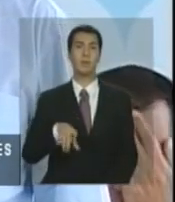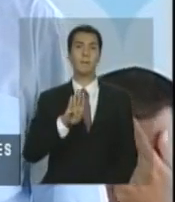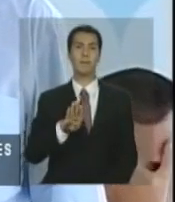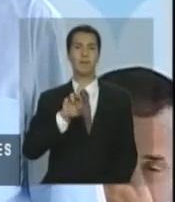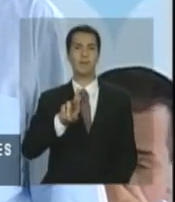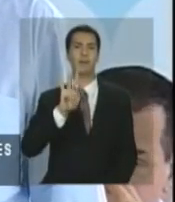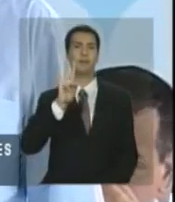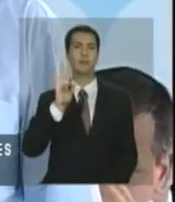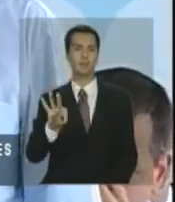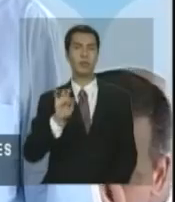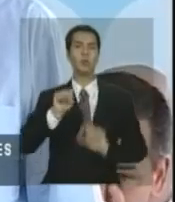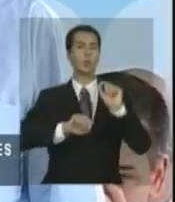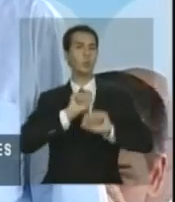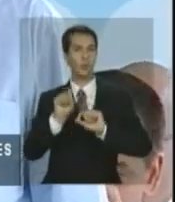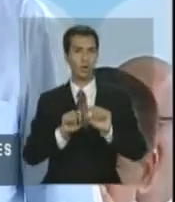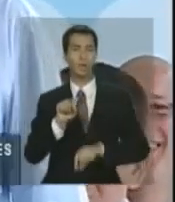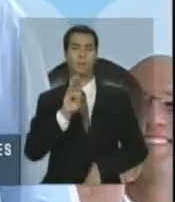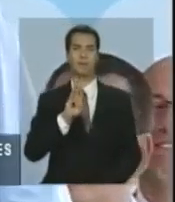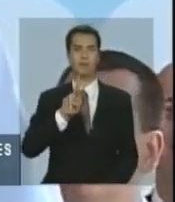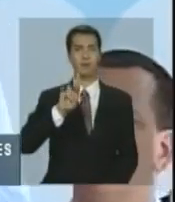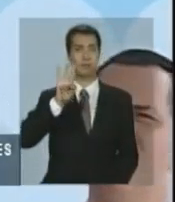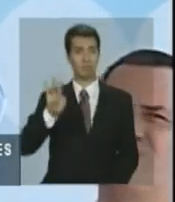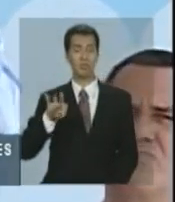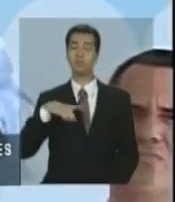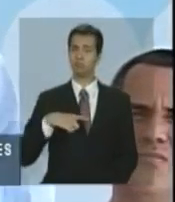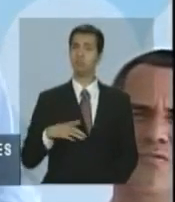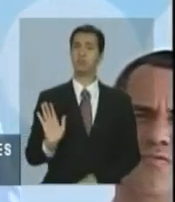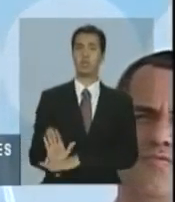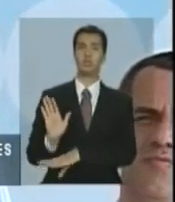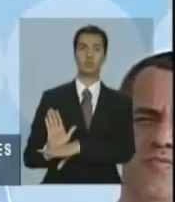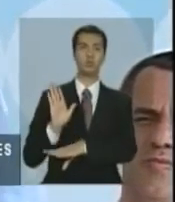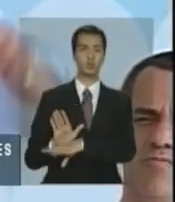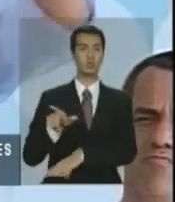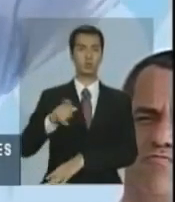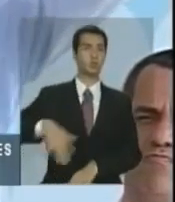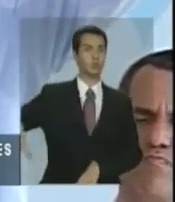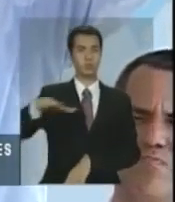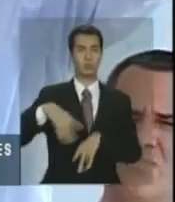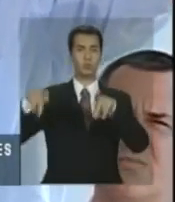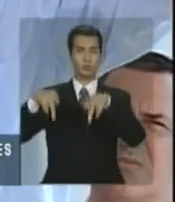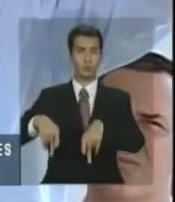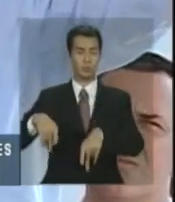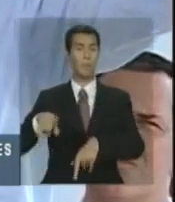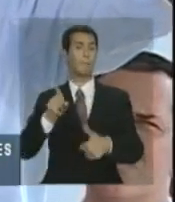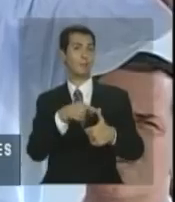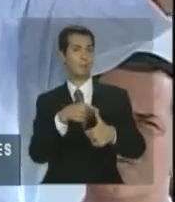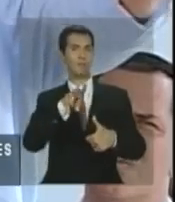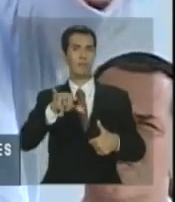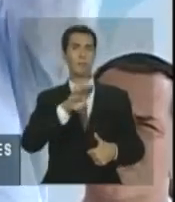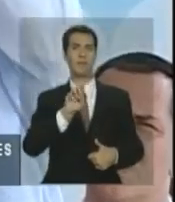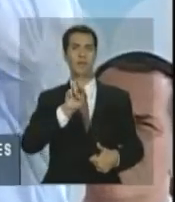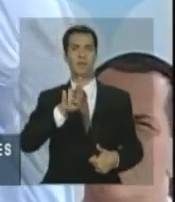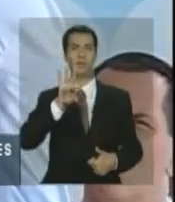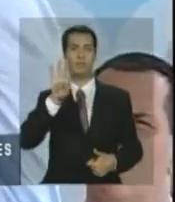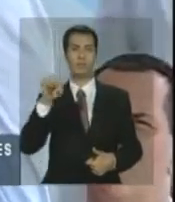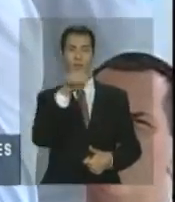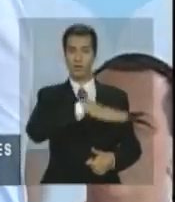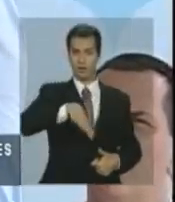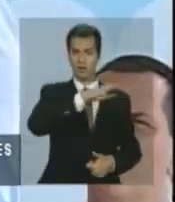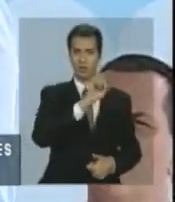BRT hoje, uma obra, está mudando a vida da cidade. Primeiro vai ser o BRT da Zona Oeste, ligando